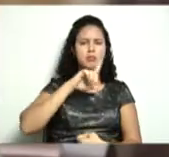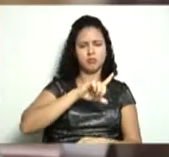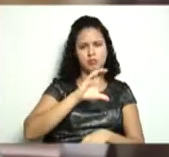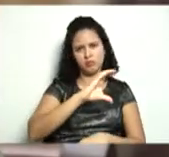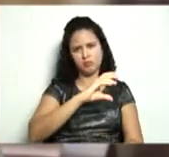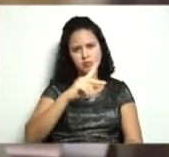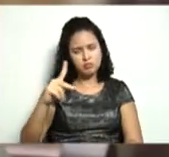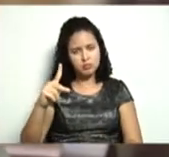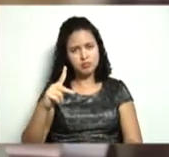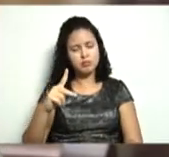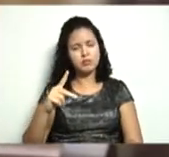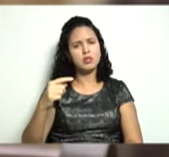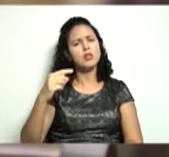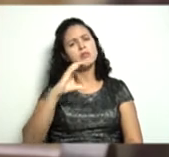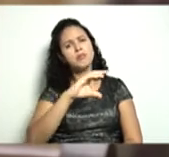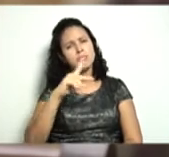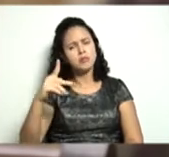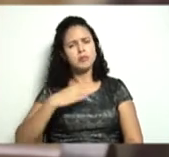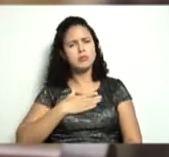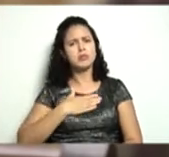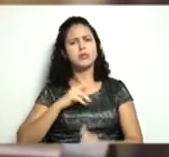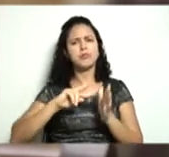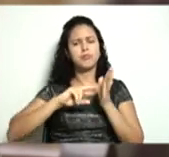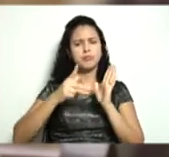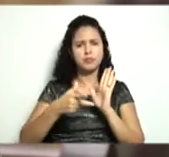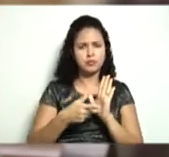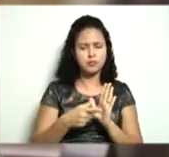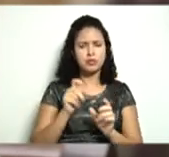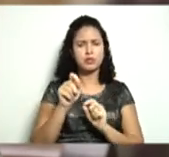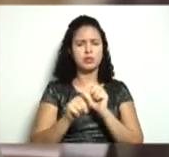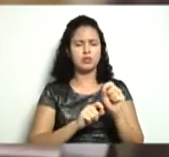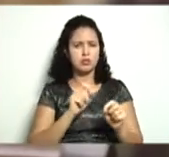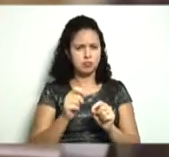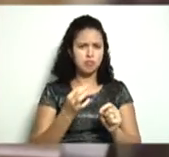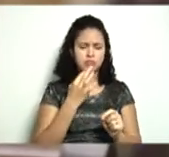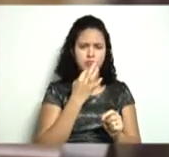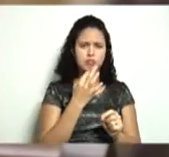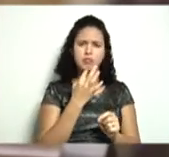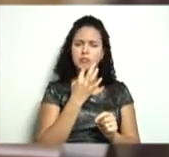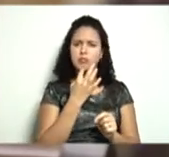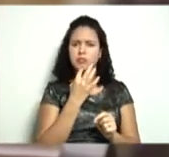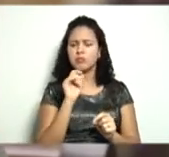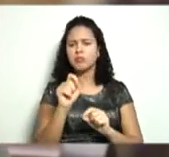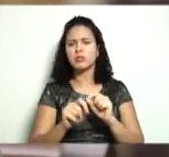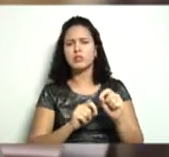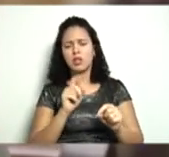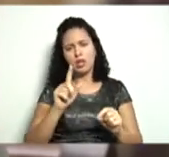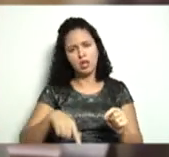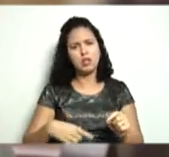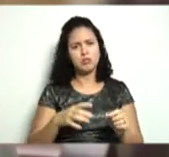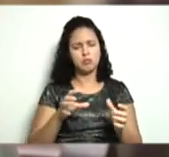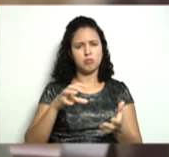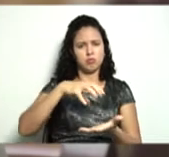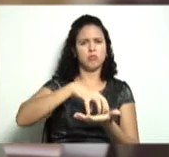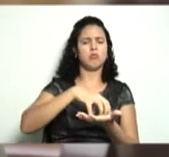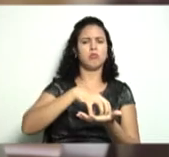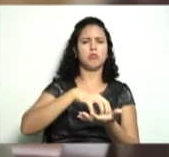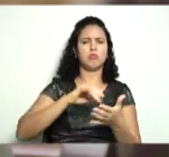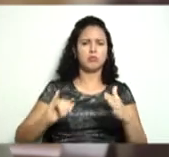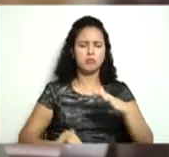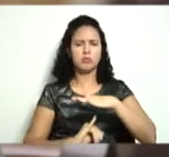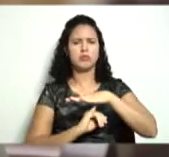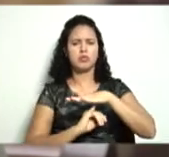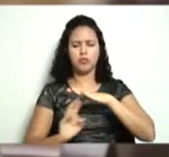cooperativa. Cooperativa, para mim, significa, através do que eu conheci, uma entidade, uma instituição